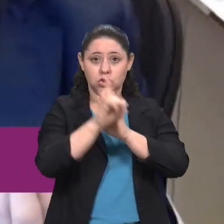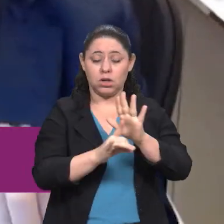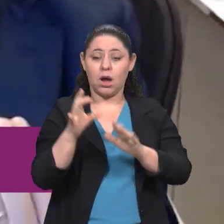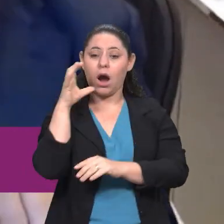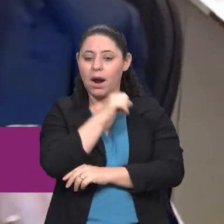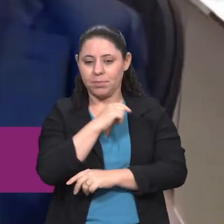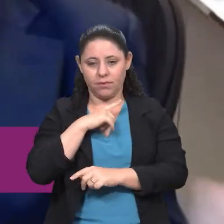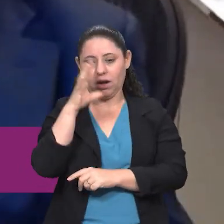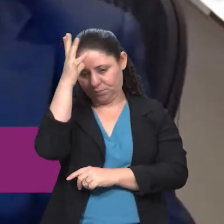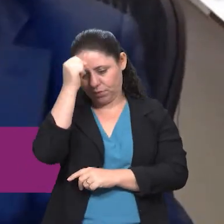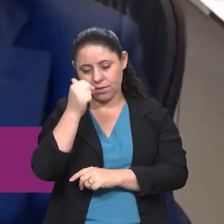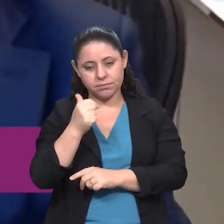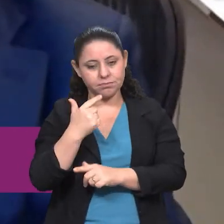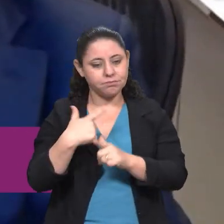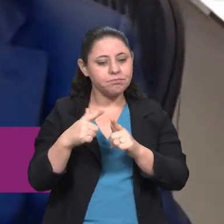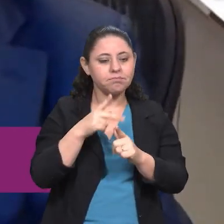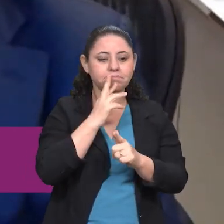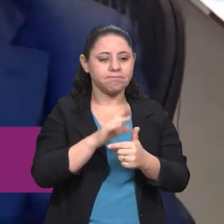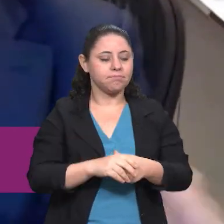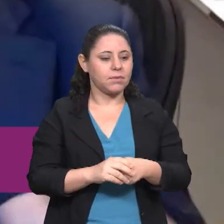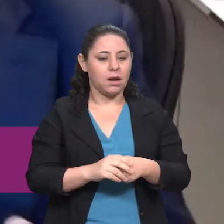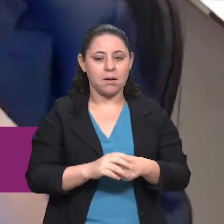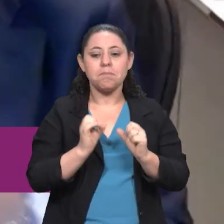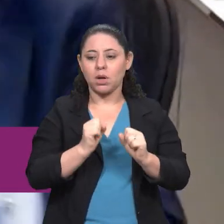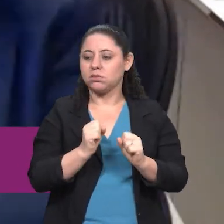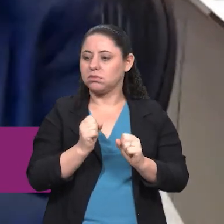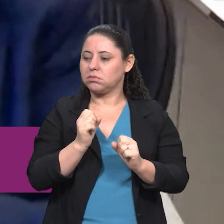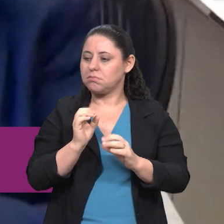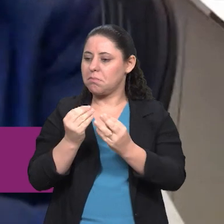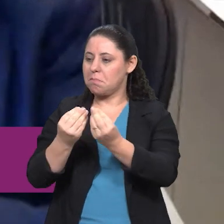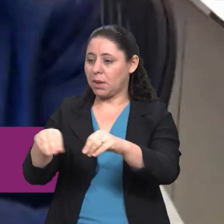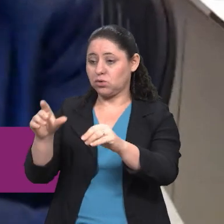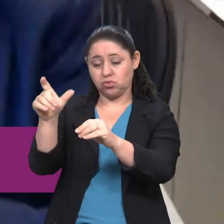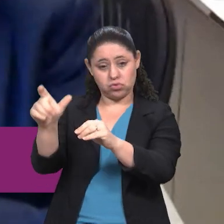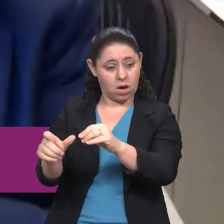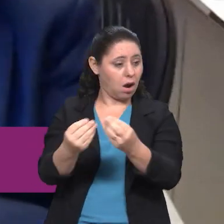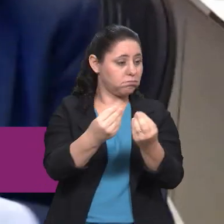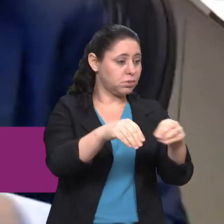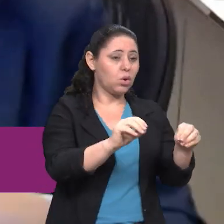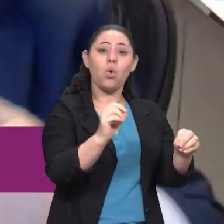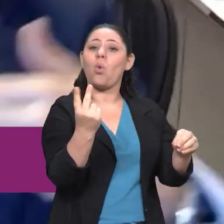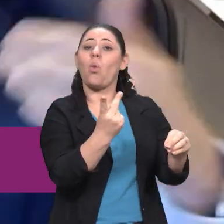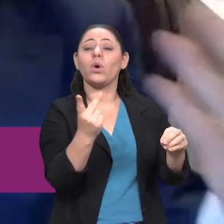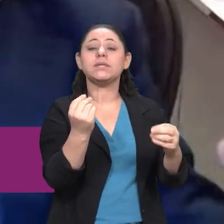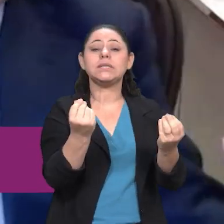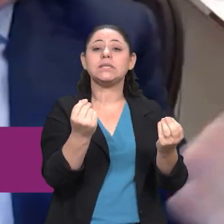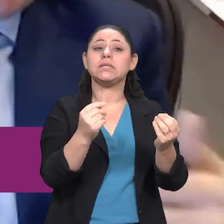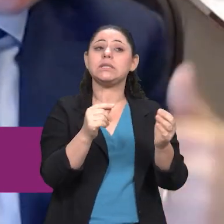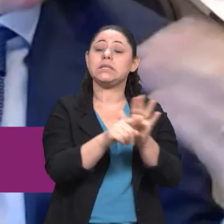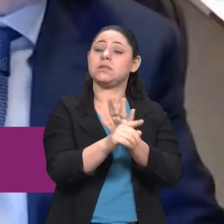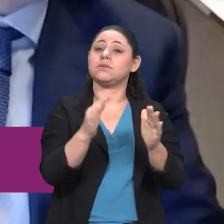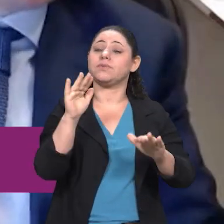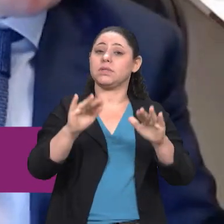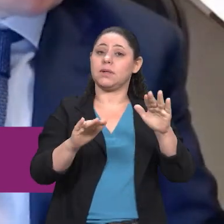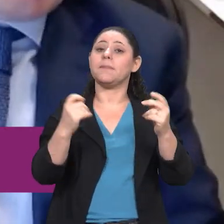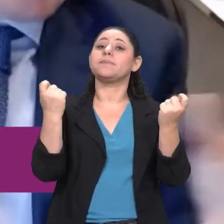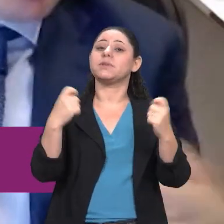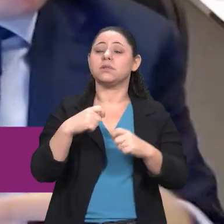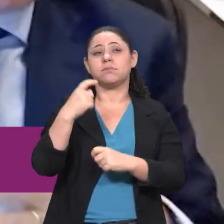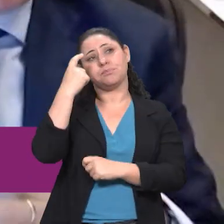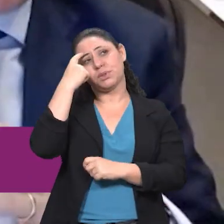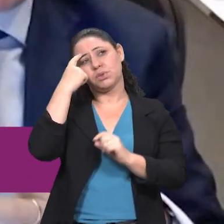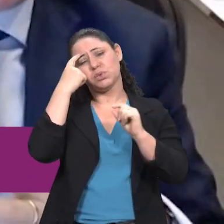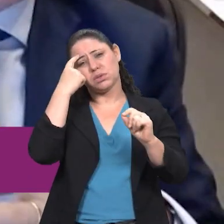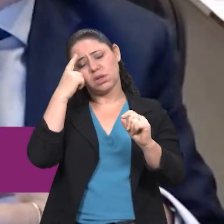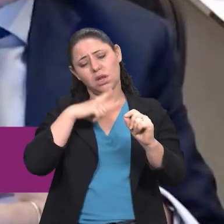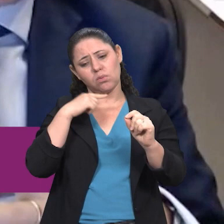esse direito para tentar dar uma decisão mais ágil, você pode prejudicar esse direito de manifestação e justamente trazer questionamentos. Então,